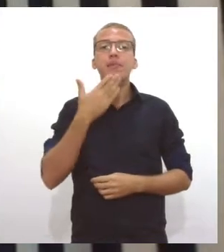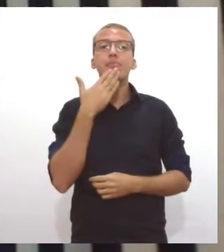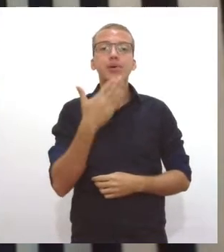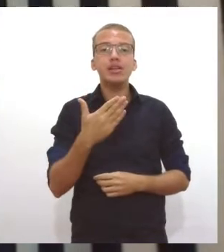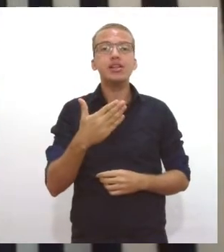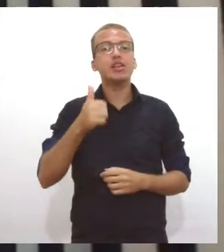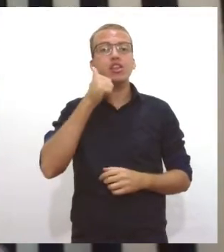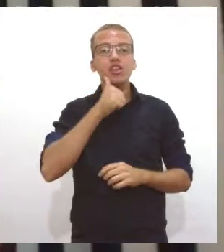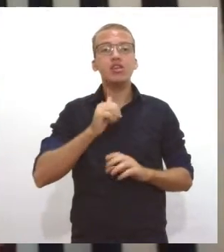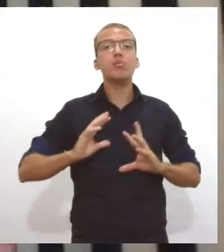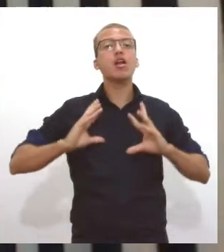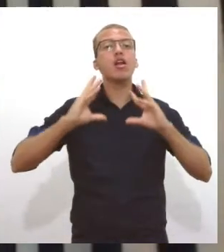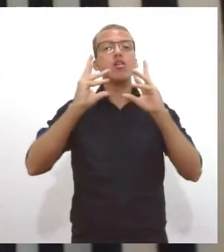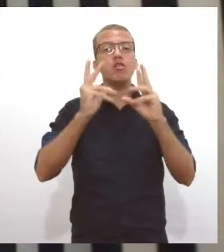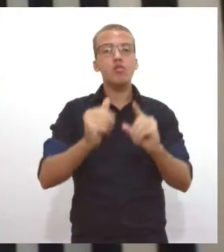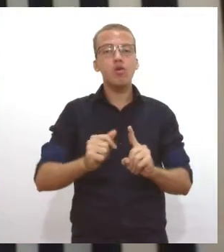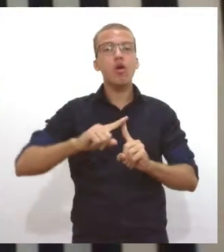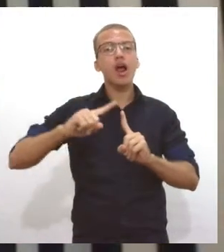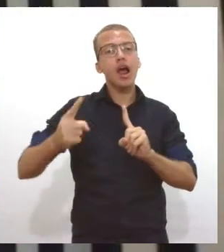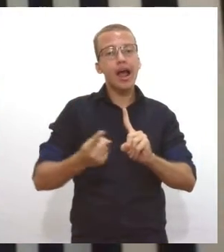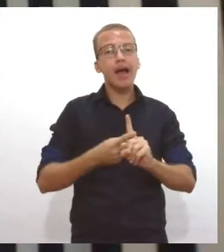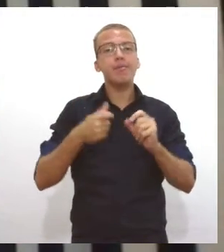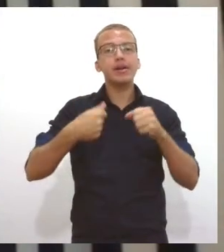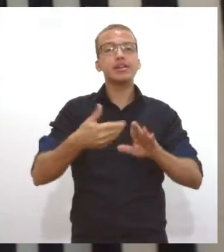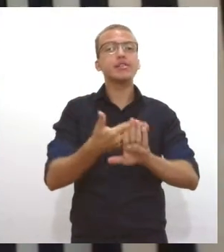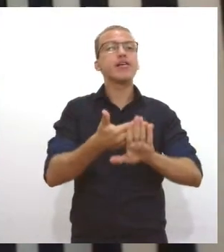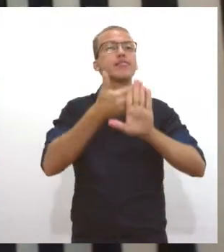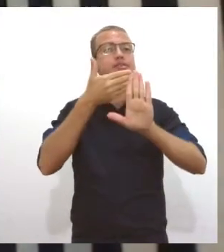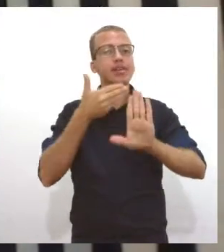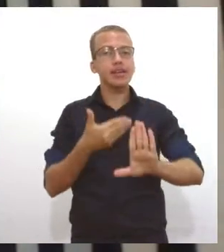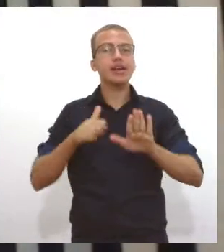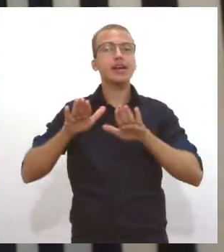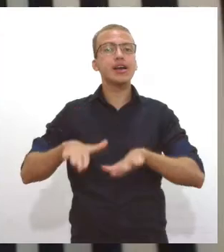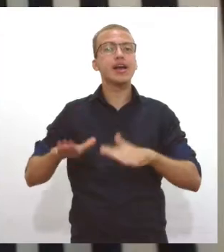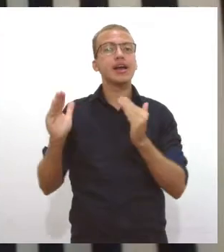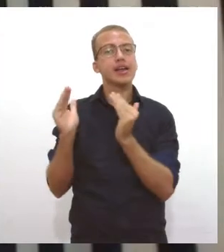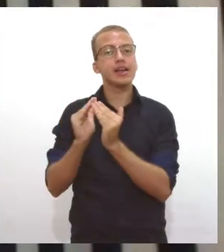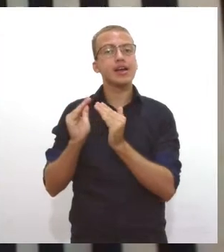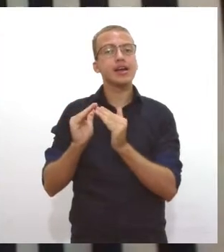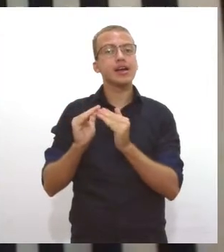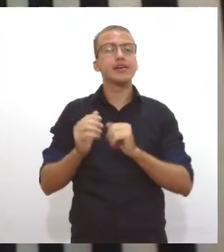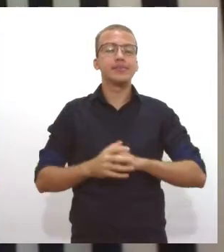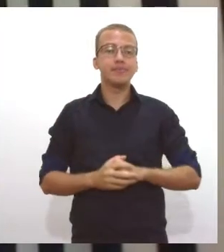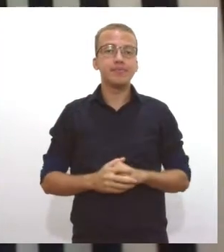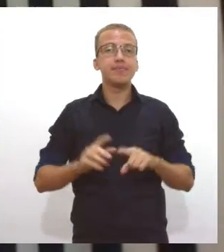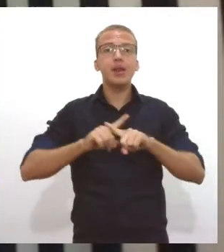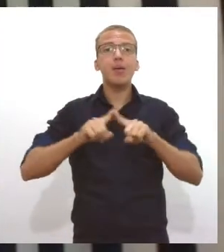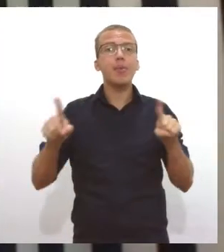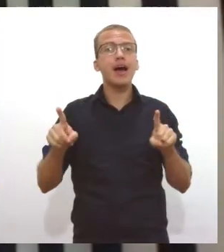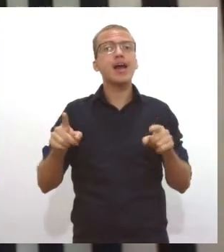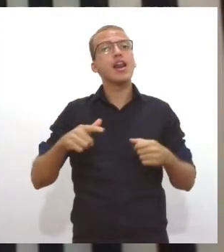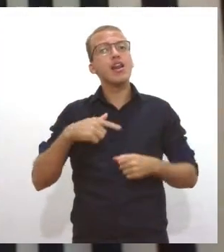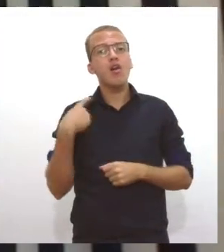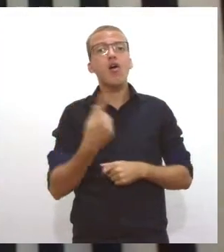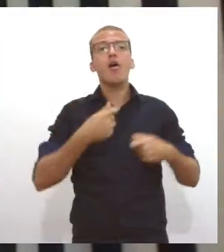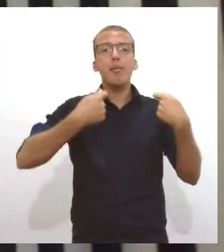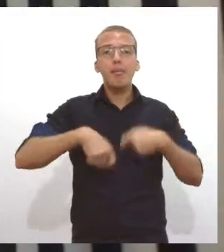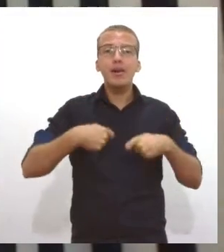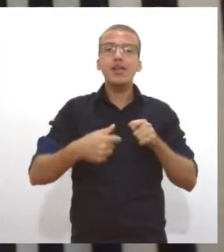das mulheres mas nós tivemos que provar ao apresentar um projeto de lei e tem inclusive quem